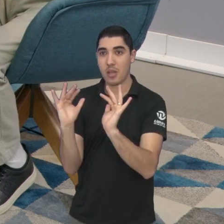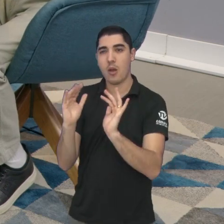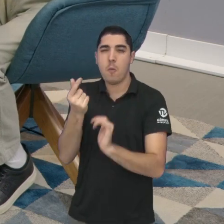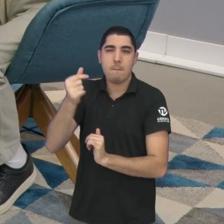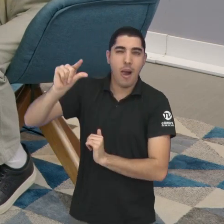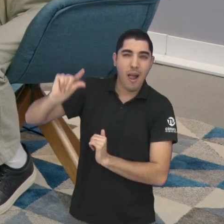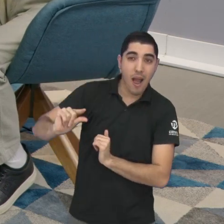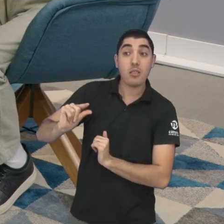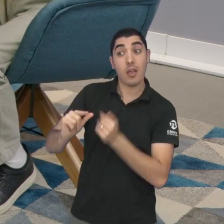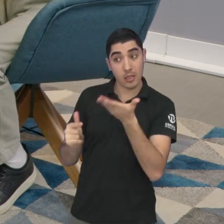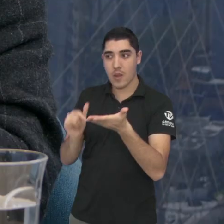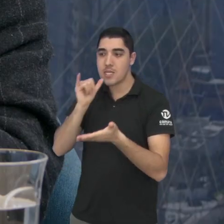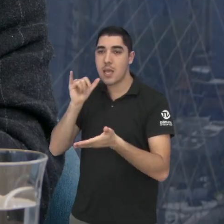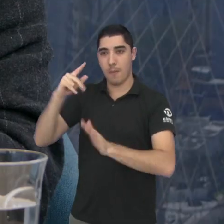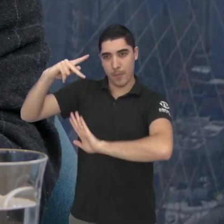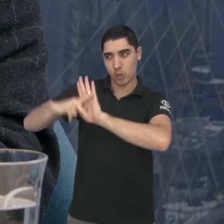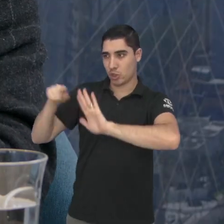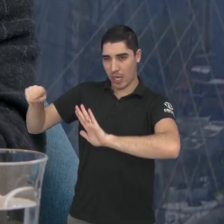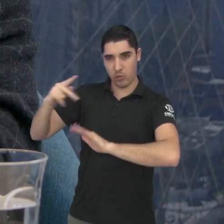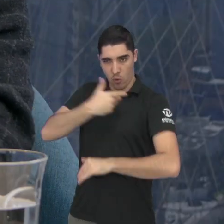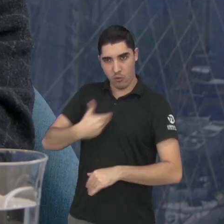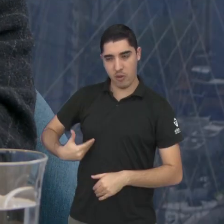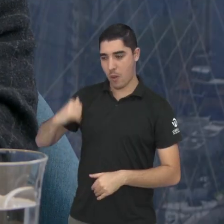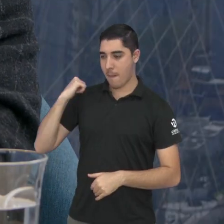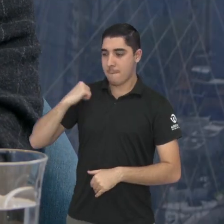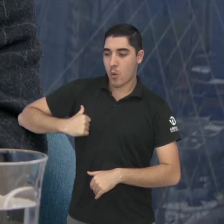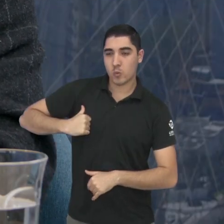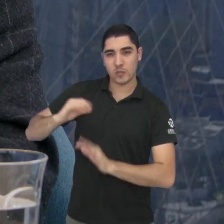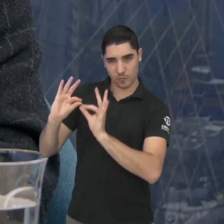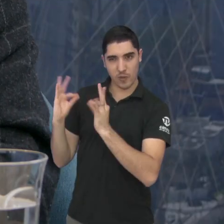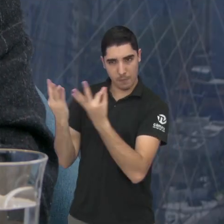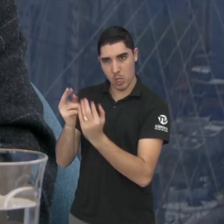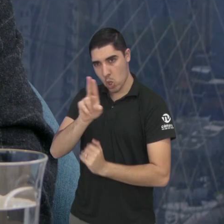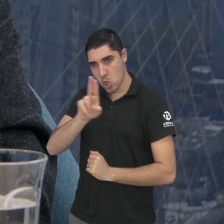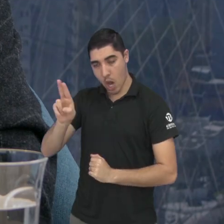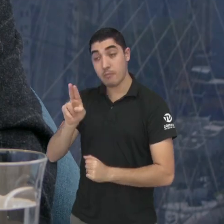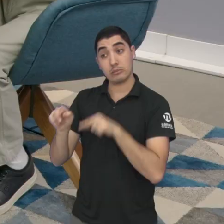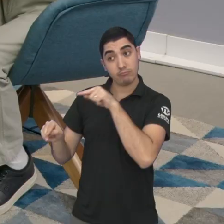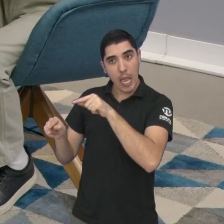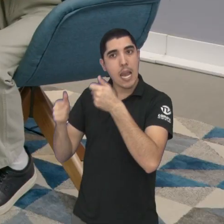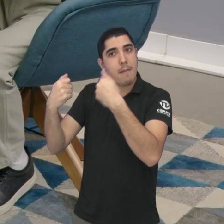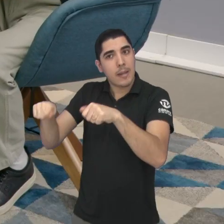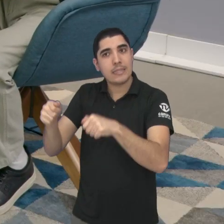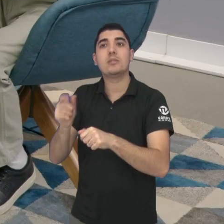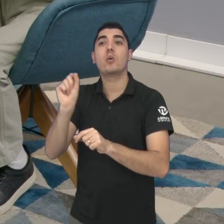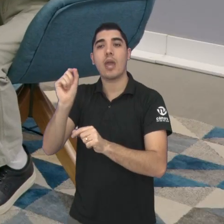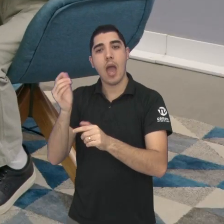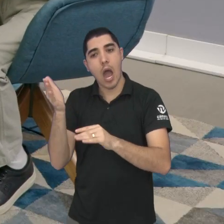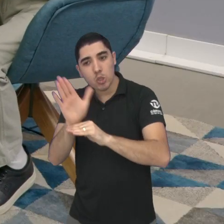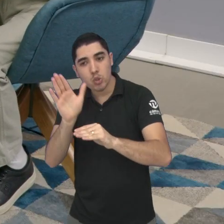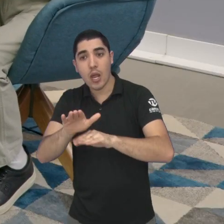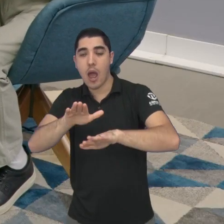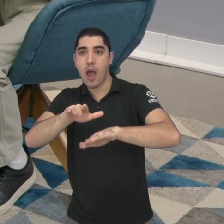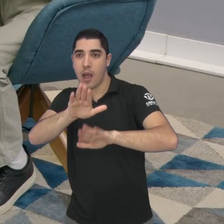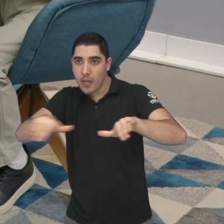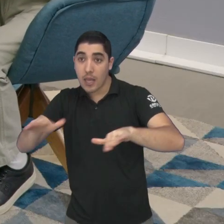Família, mas está vinculado a algumas condições da criança estudar. Se ela estiver na escola, ela tem